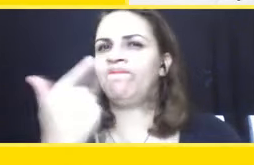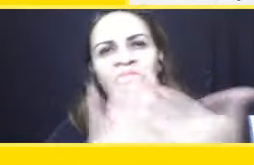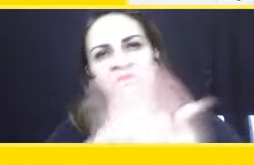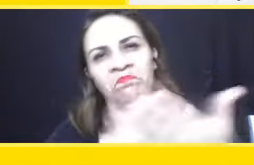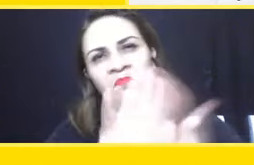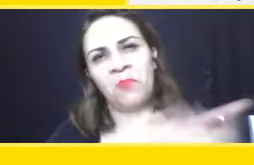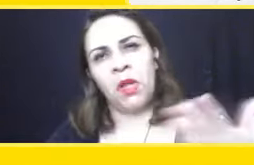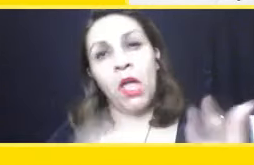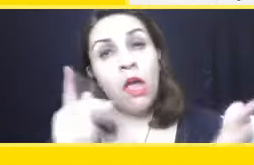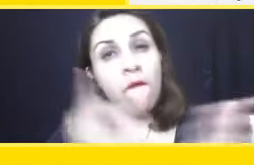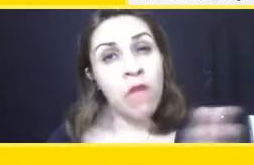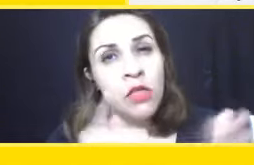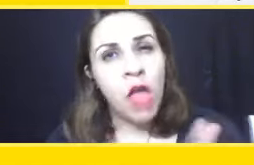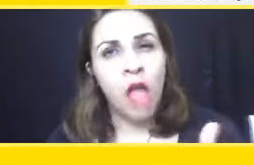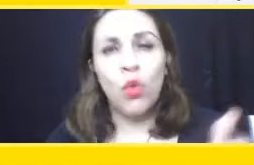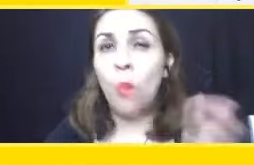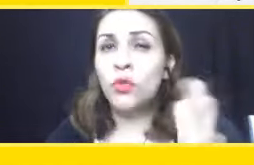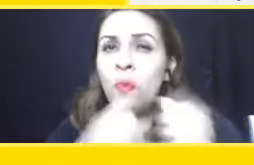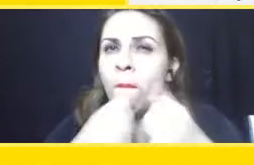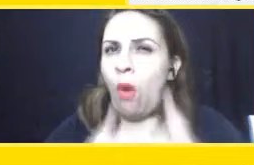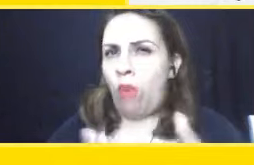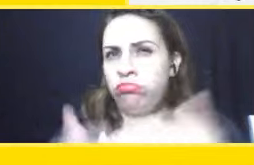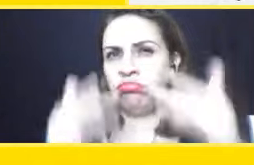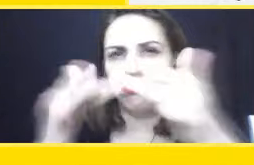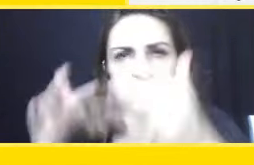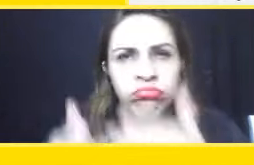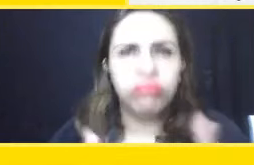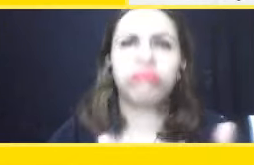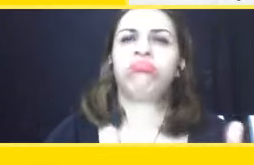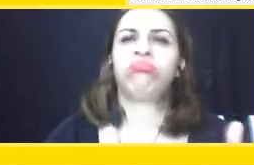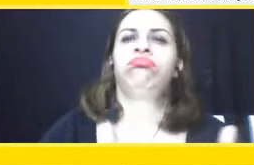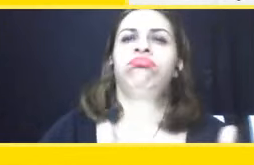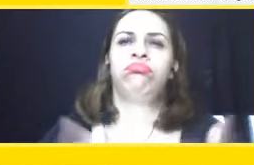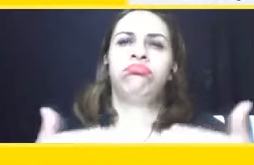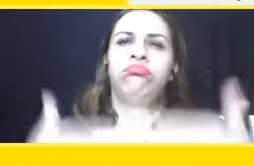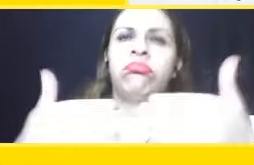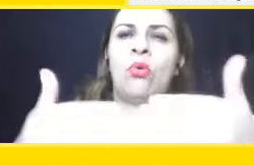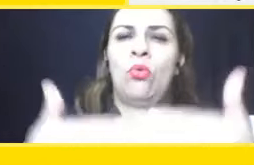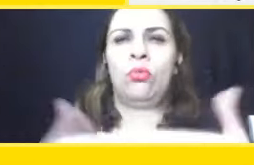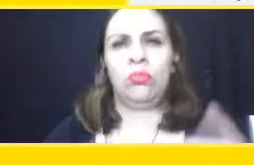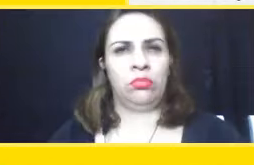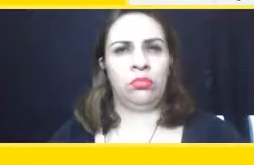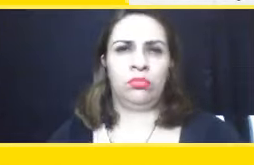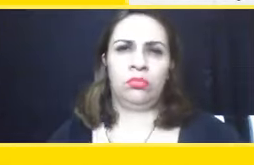objetivo com se colocando atrás de uma